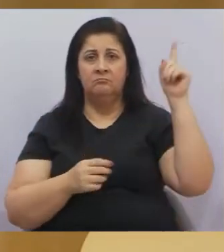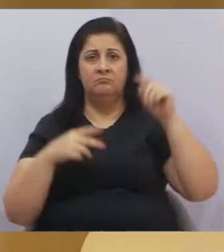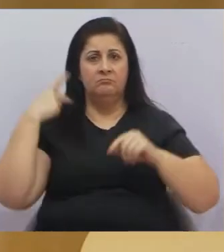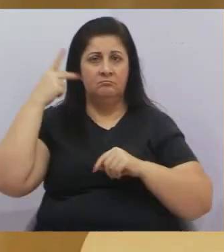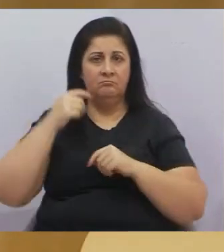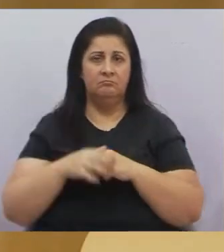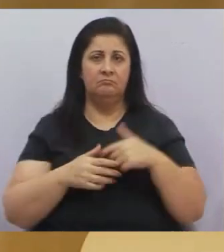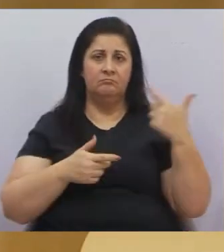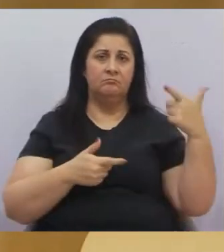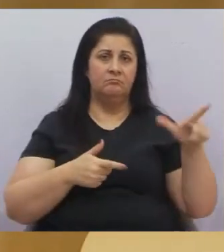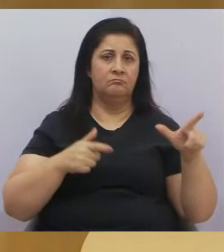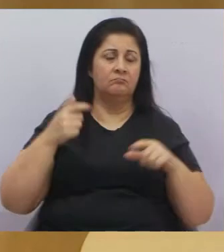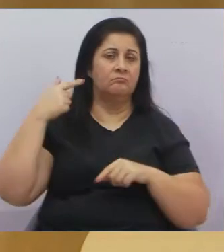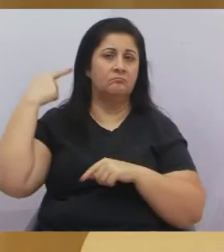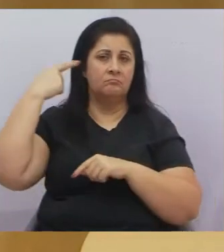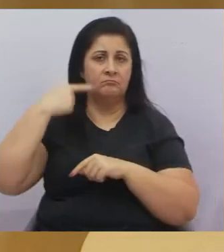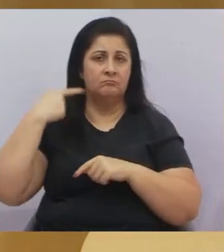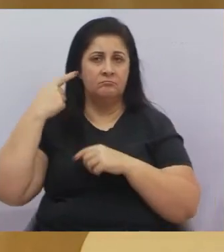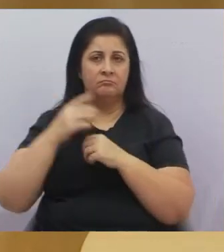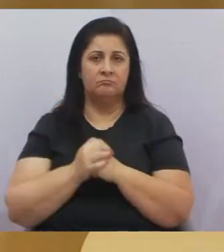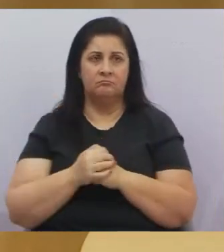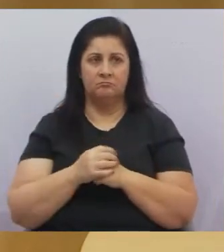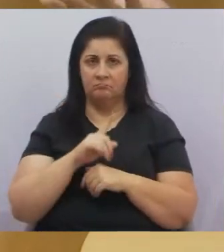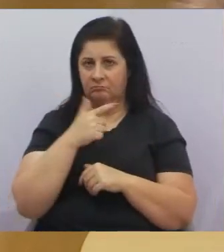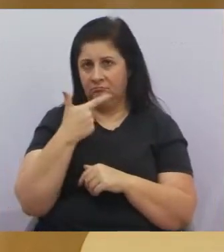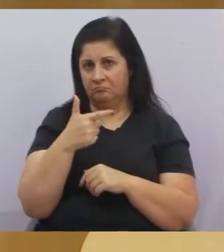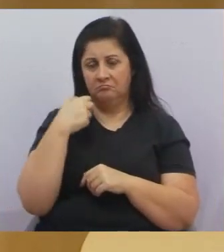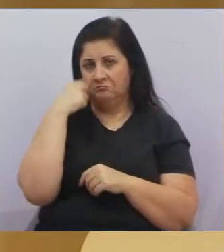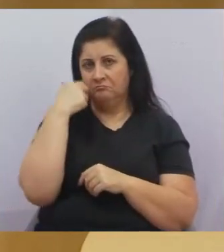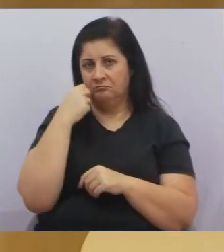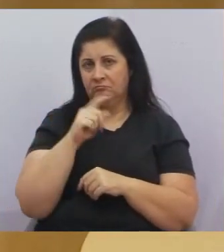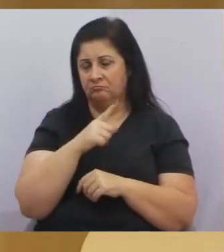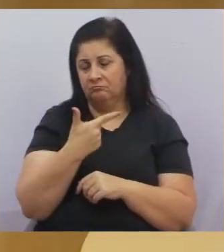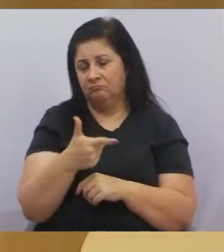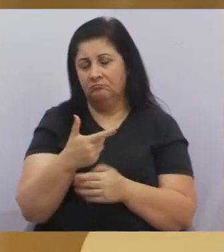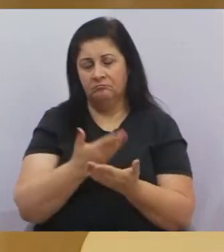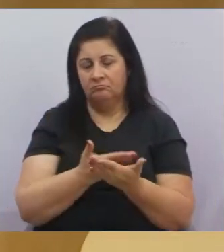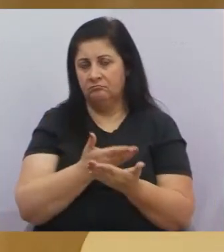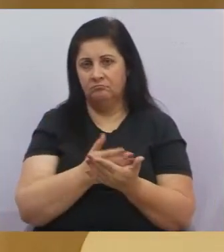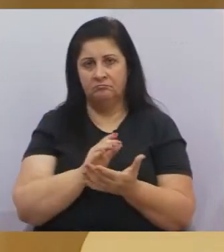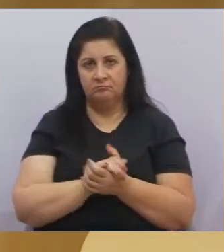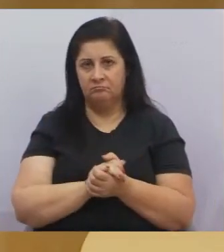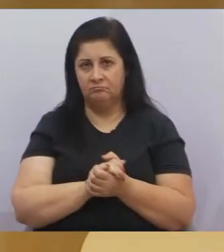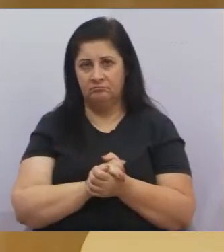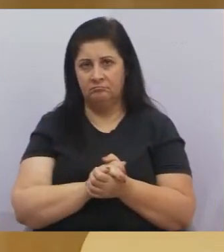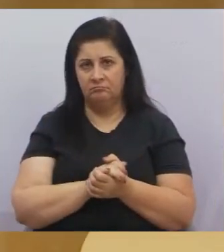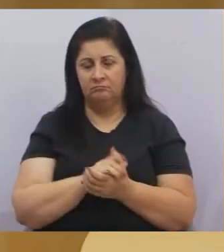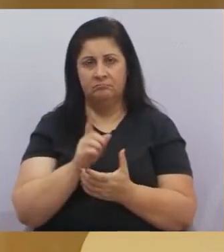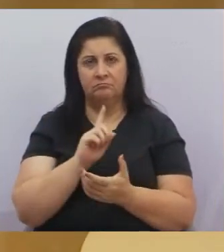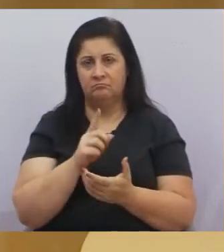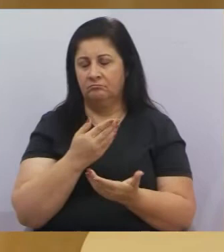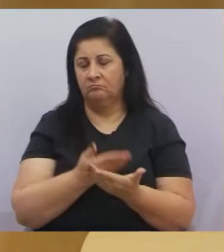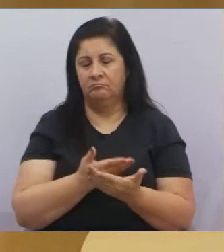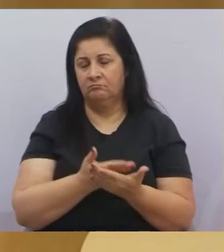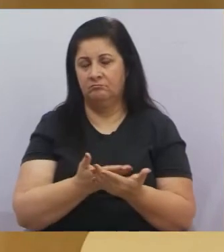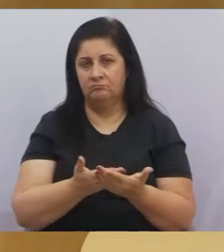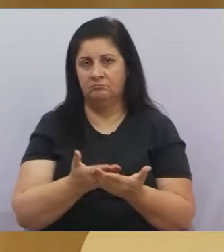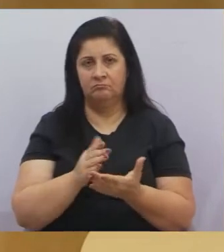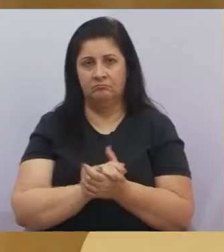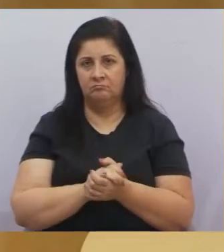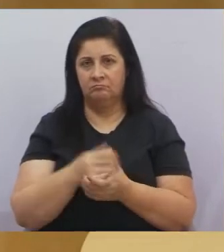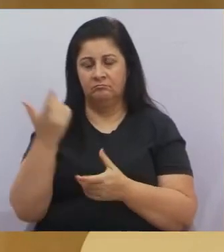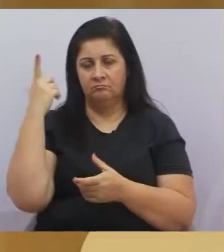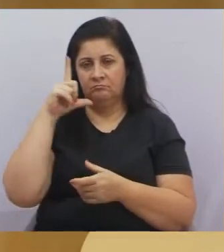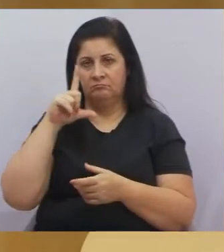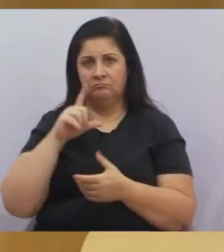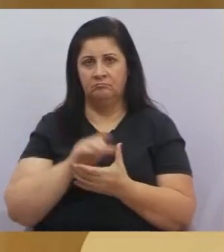sou advogado. Eu não tenho vergonha de falar que eu não estudei. Eu não estudei bastante para estar aqui nessa